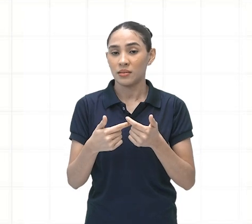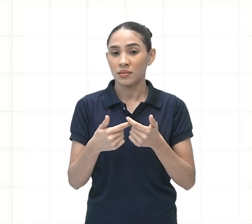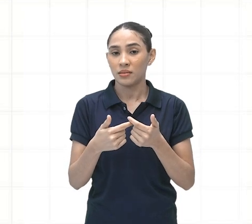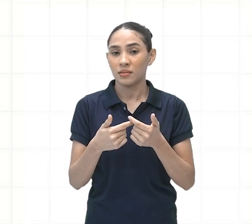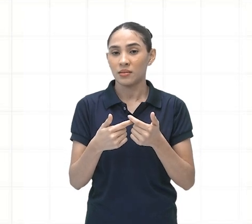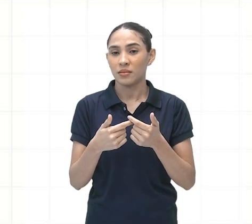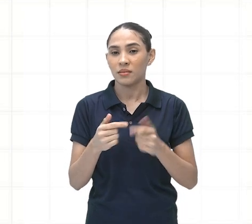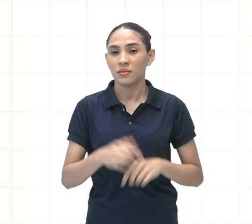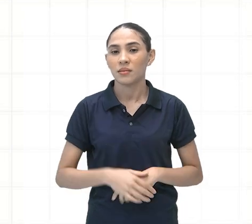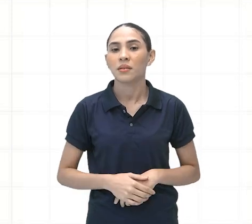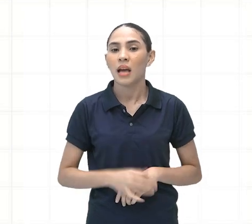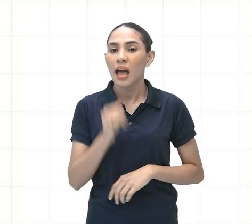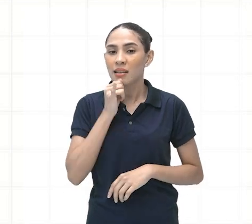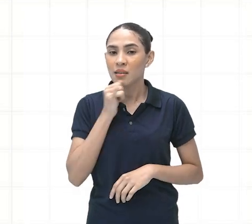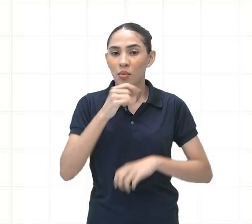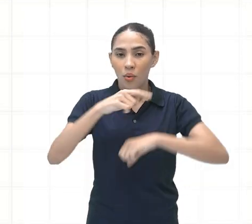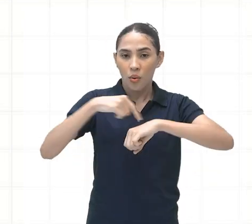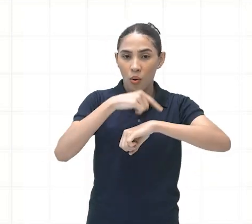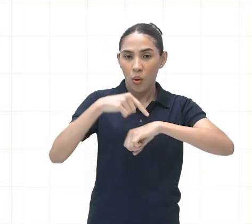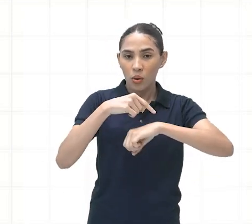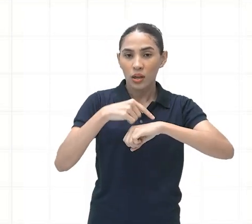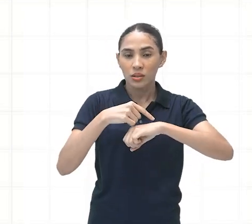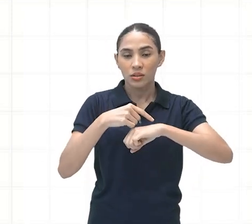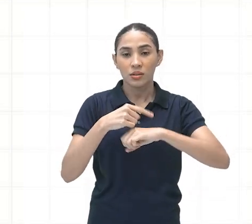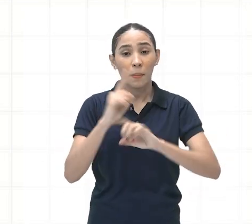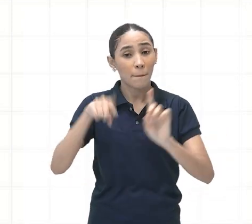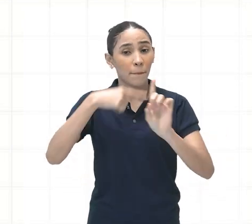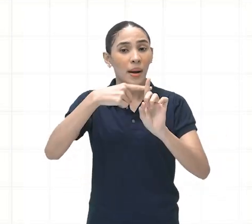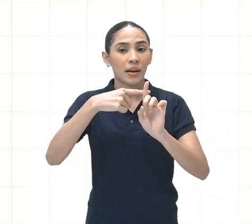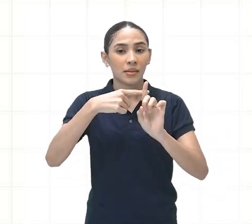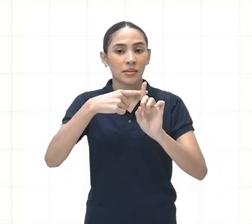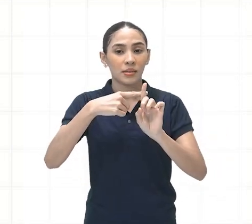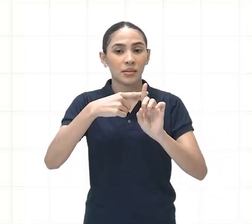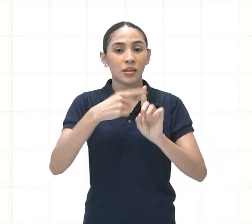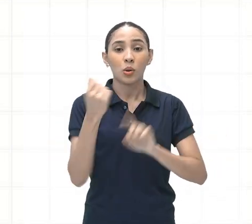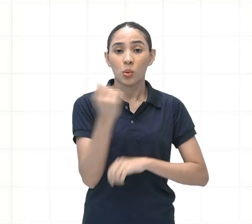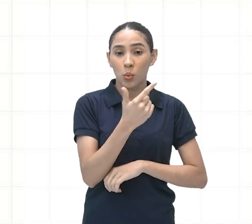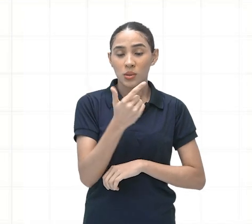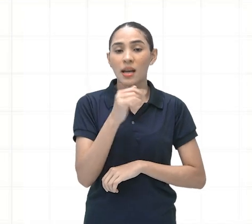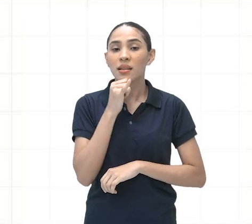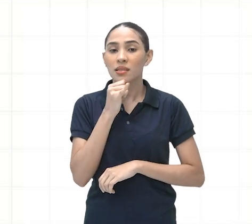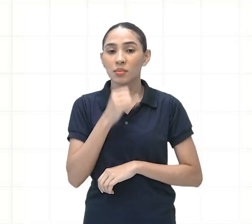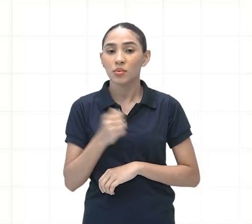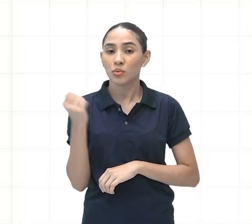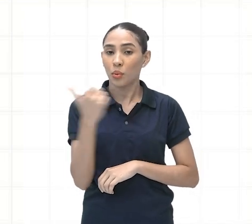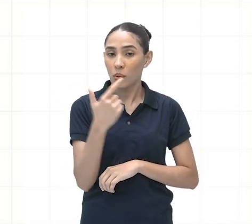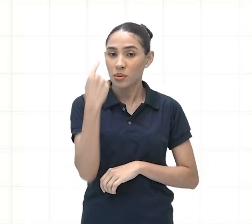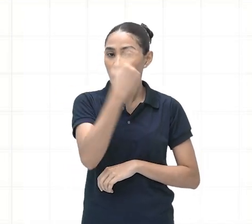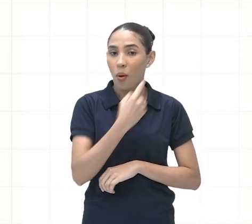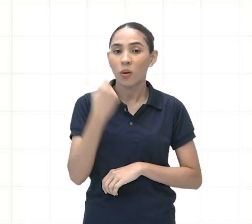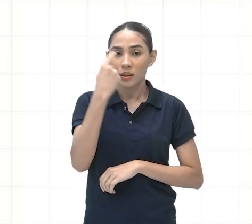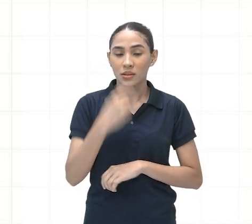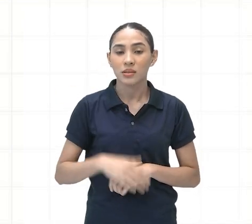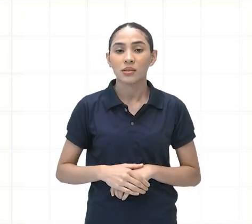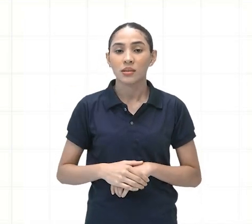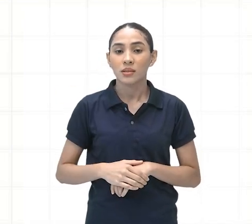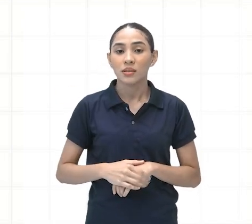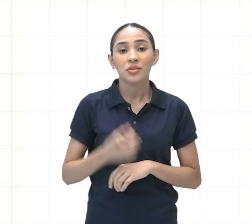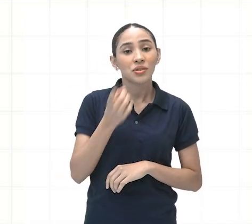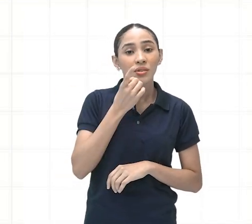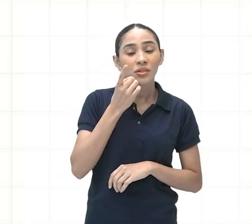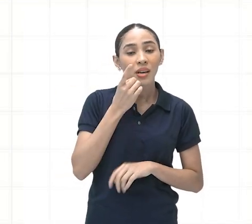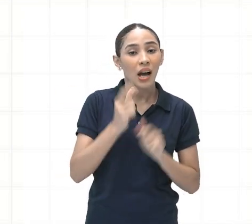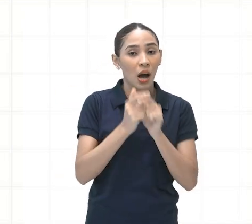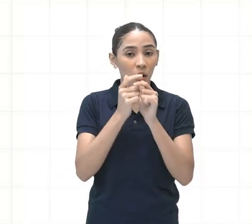vou aumentar a quantidade de horas trabalhadas, certo? Era 8, passou para 12. A quantidade de dias tende a aumentar